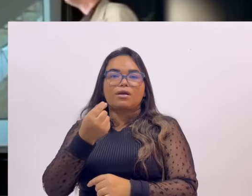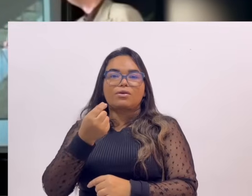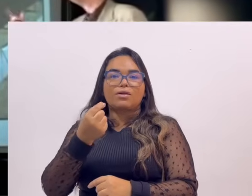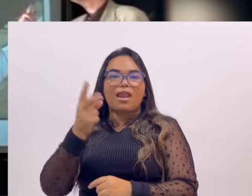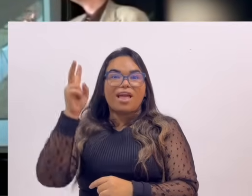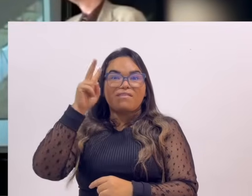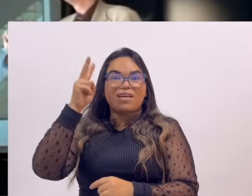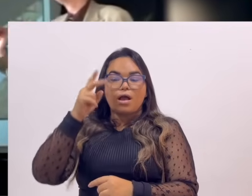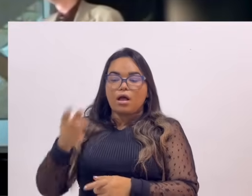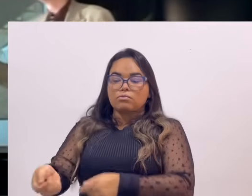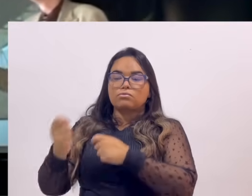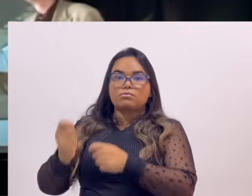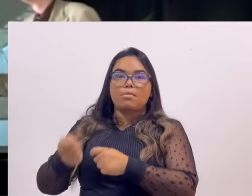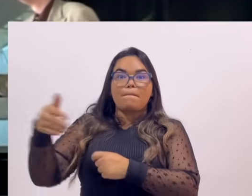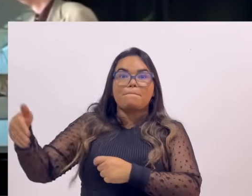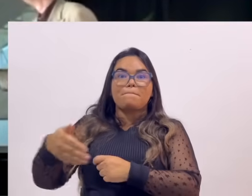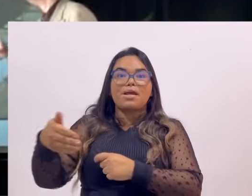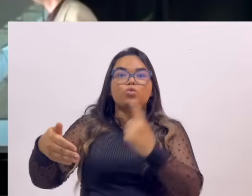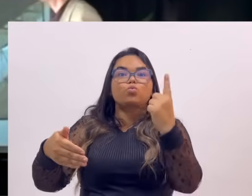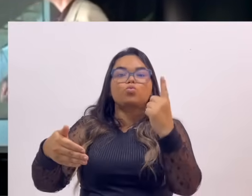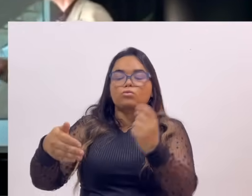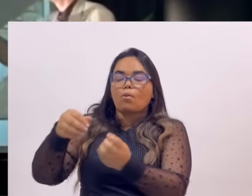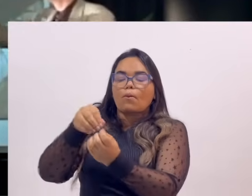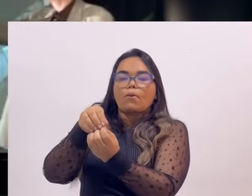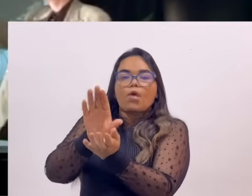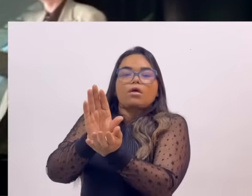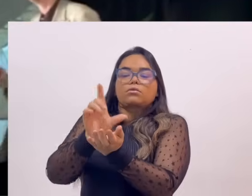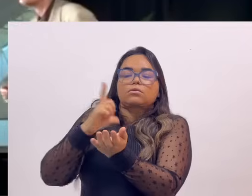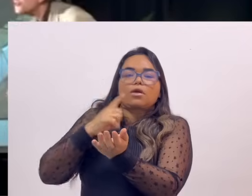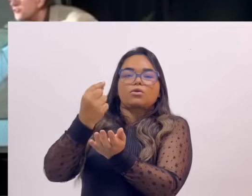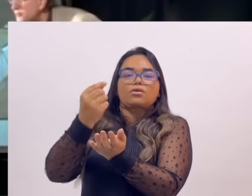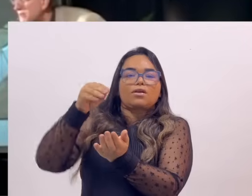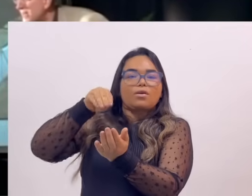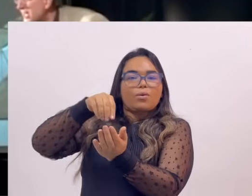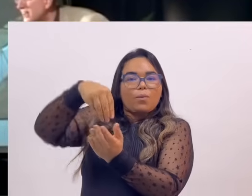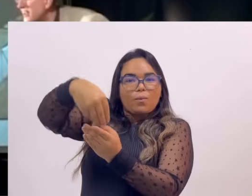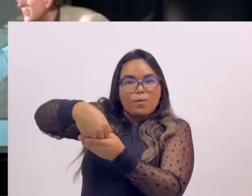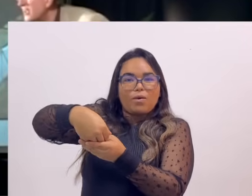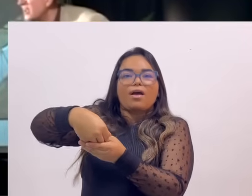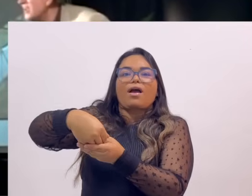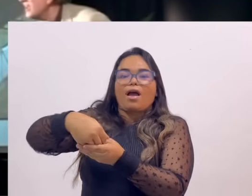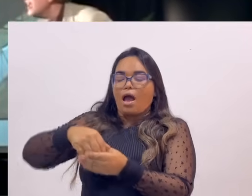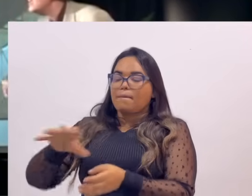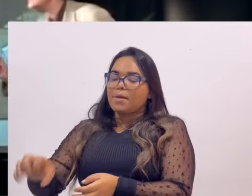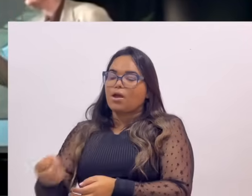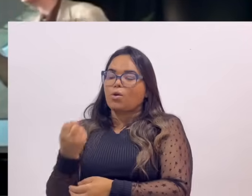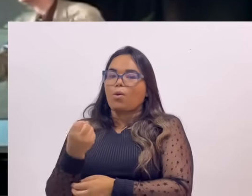Lembram-se disso? E havia o suficiente para pagar por dois deles.